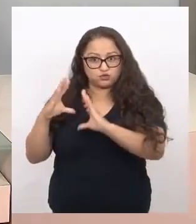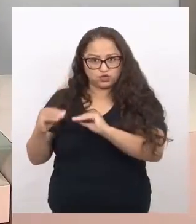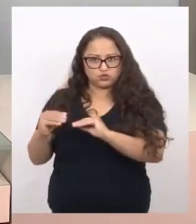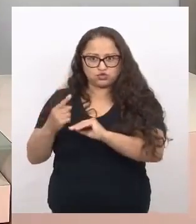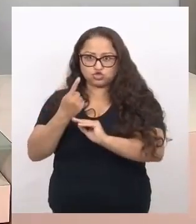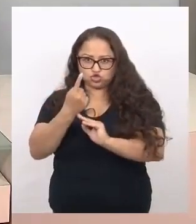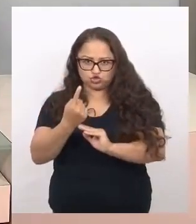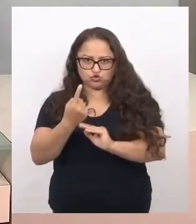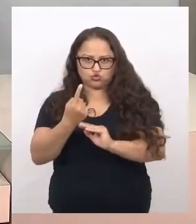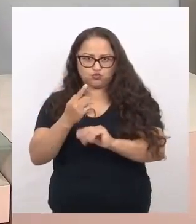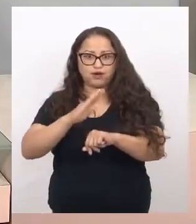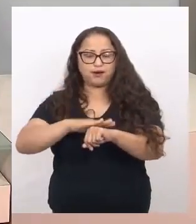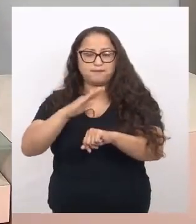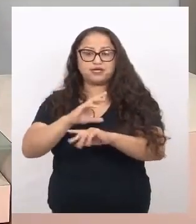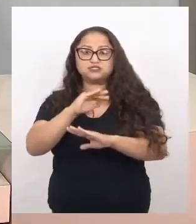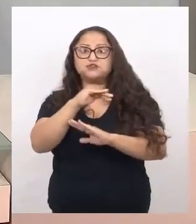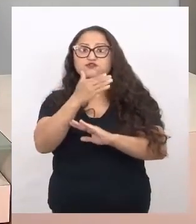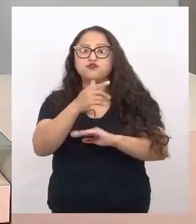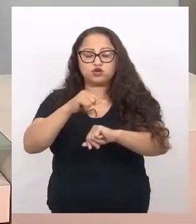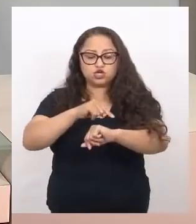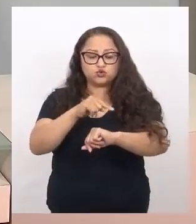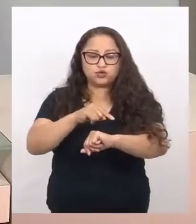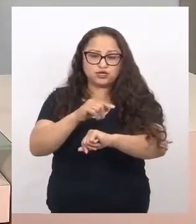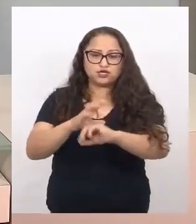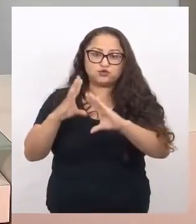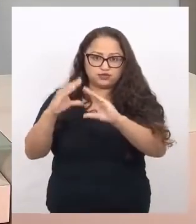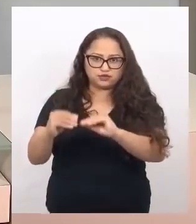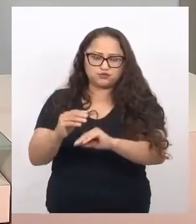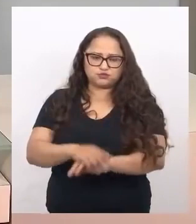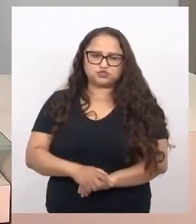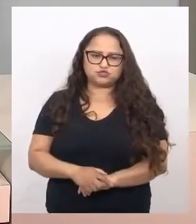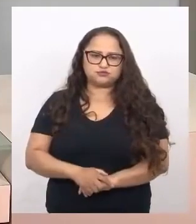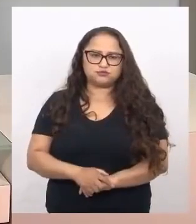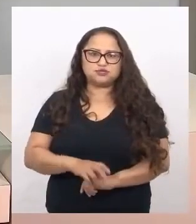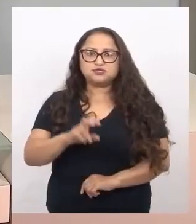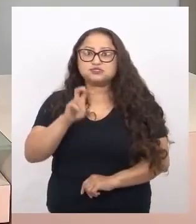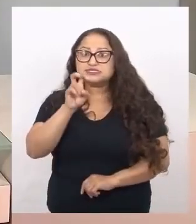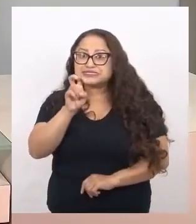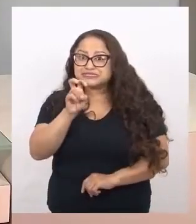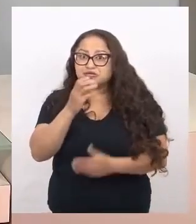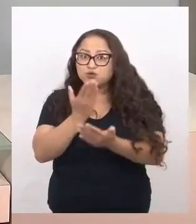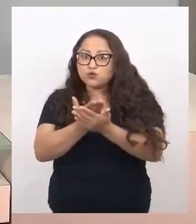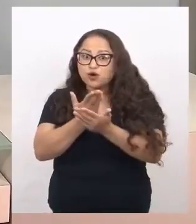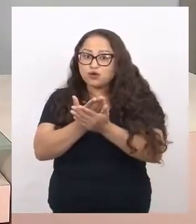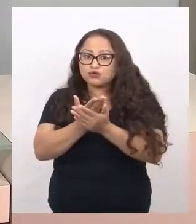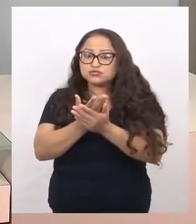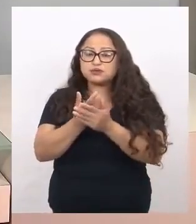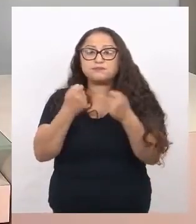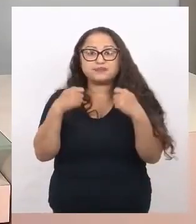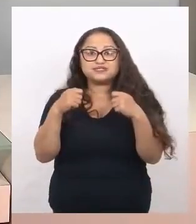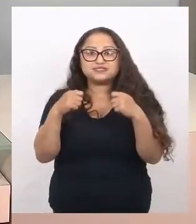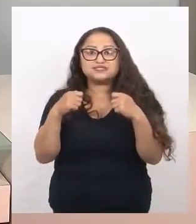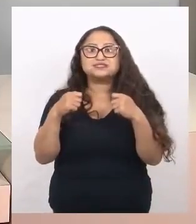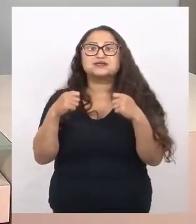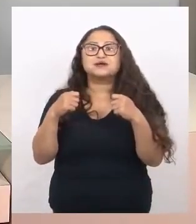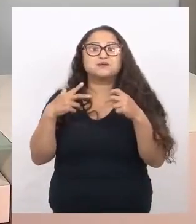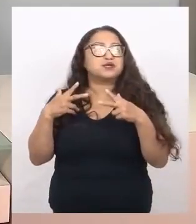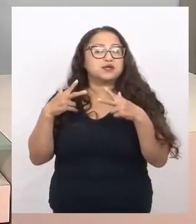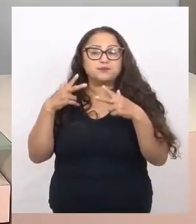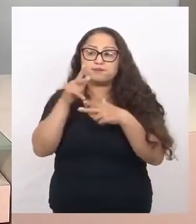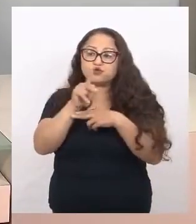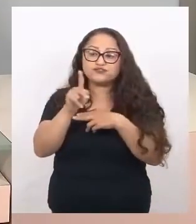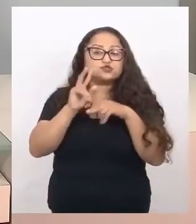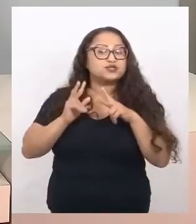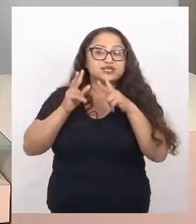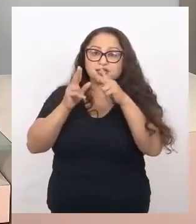expansão. Essas 5 aulas serão atribuídas para o mesmo professor, tá? Não serão atribuídas para professores diferentes.